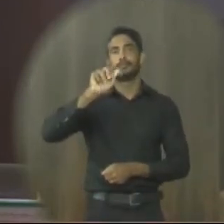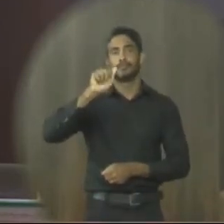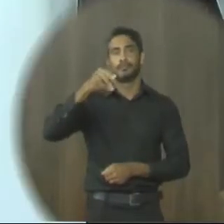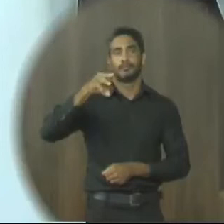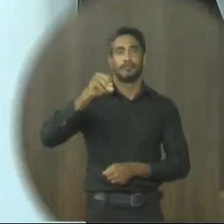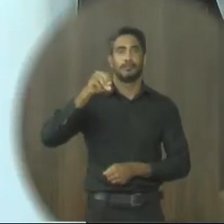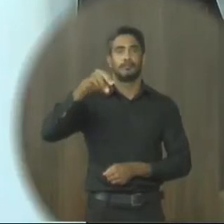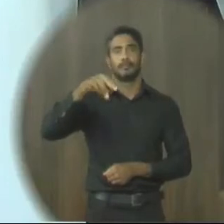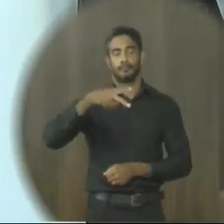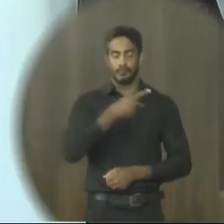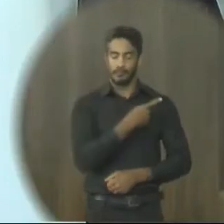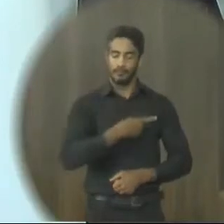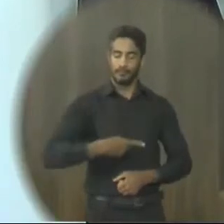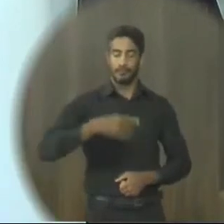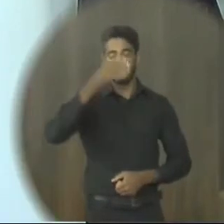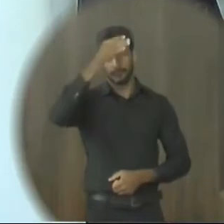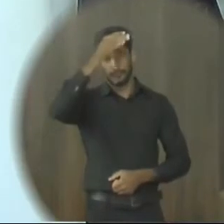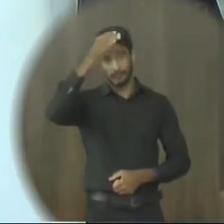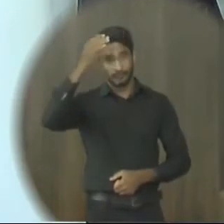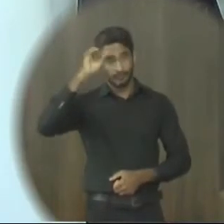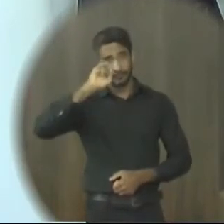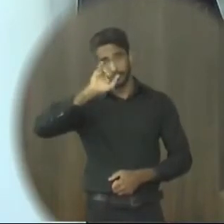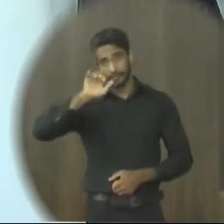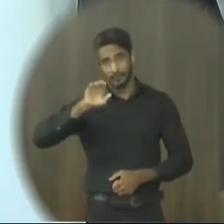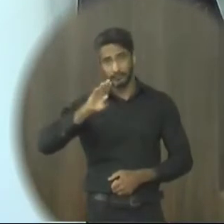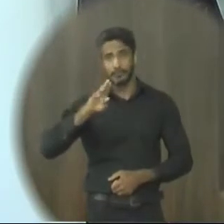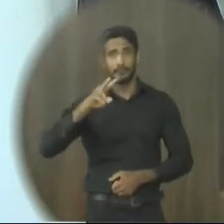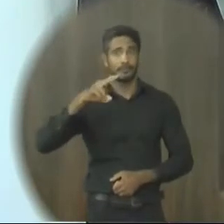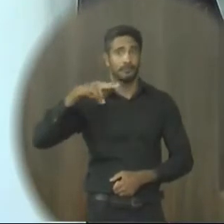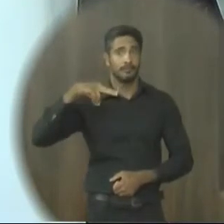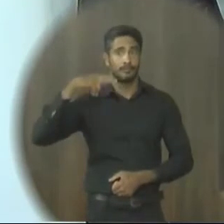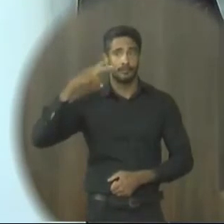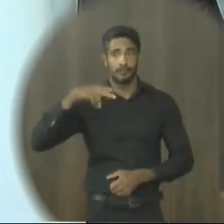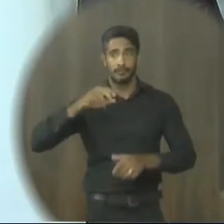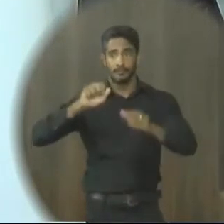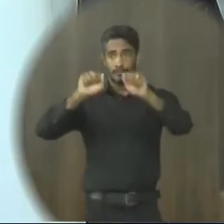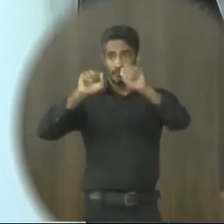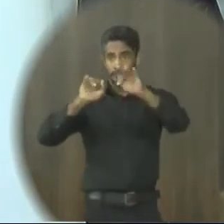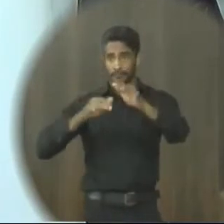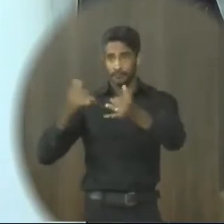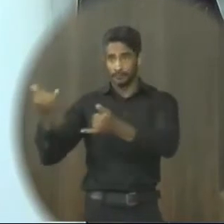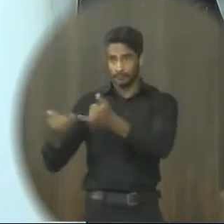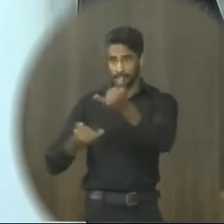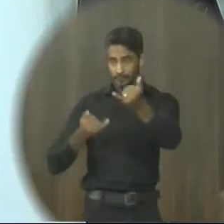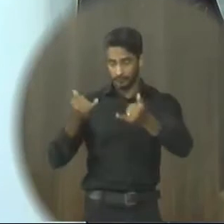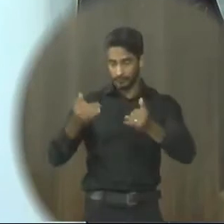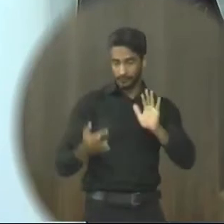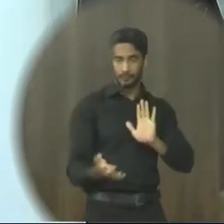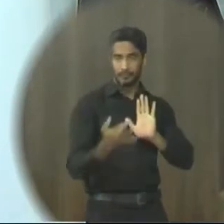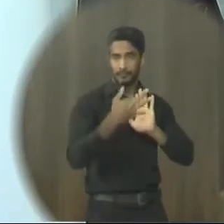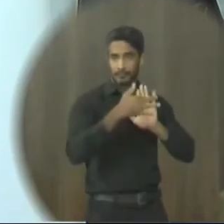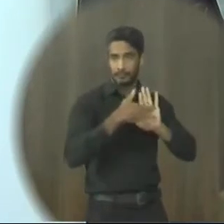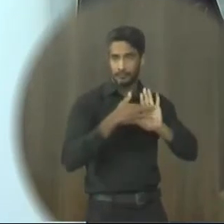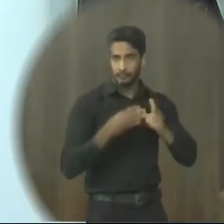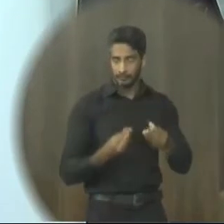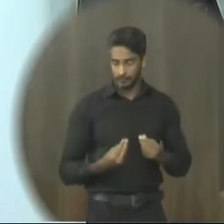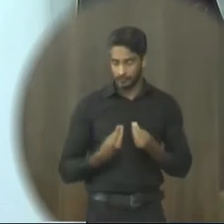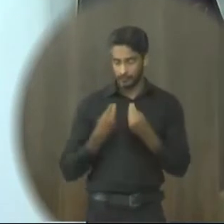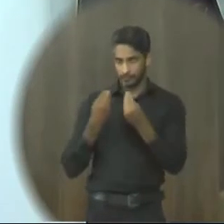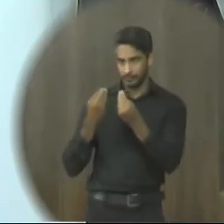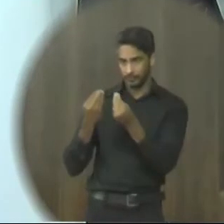Alexandre Araújo, presidente da Câmara Municipal de Janaúba. A vereadora que se subscreve, venha-se a forma regimental,